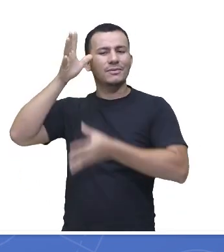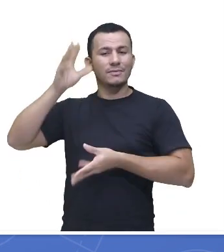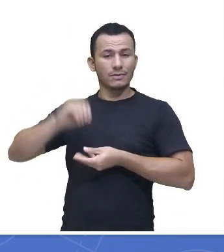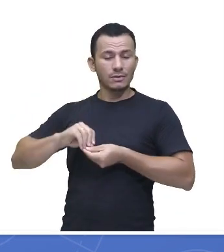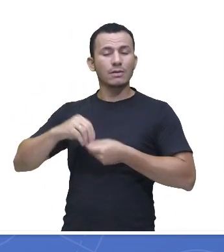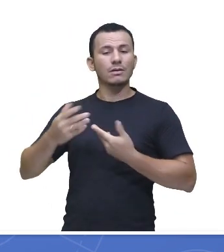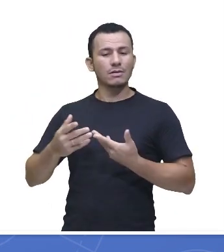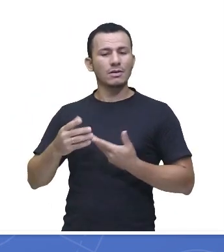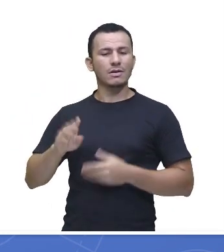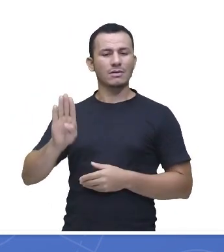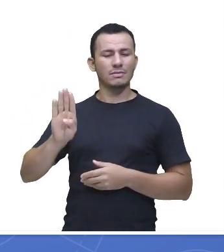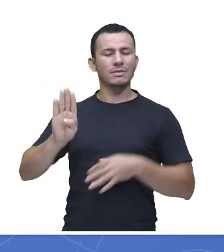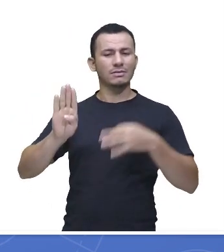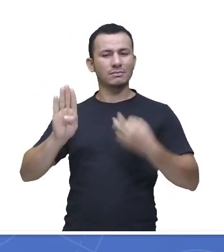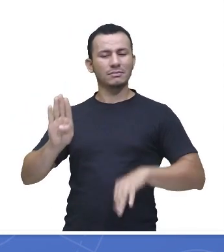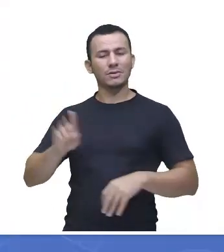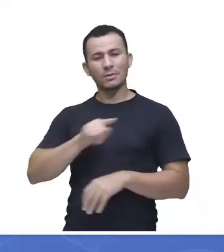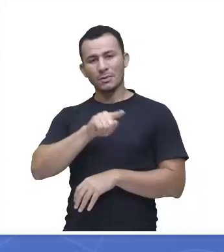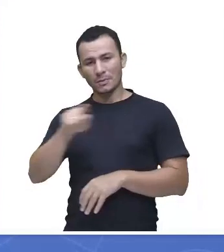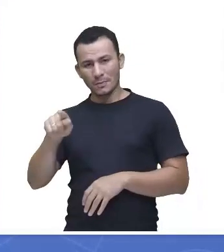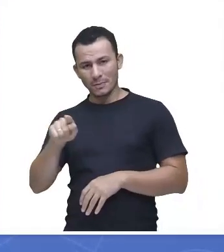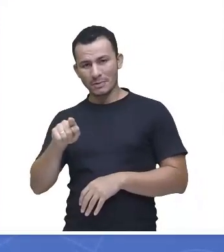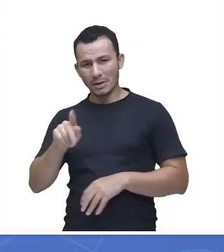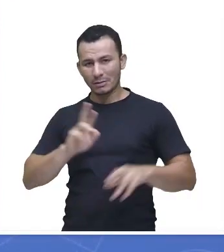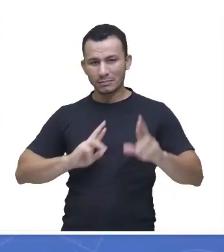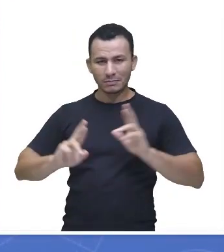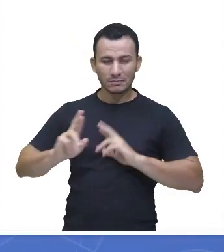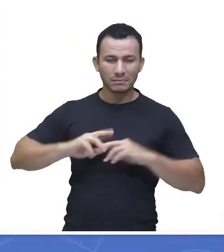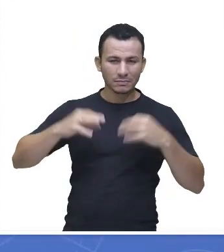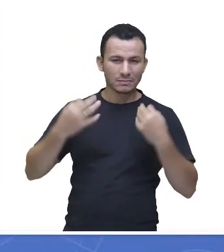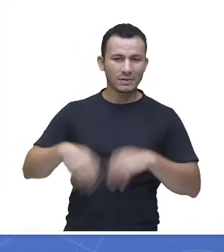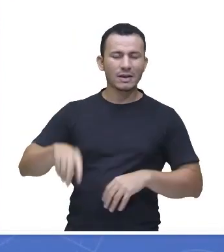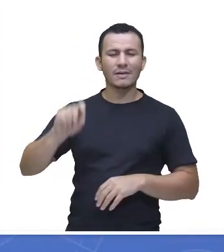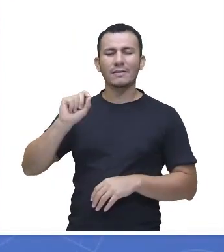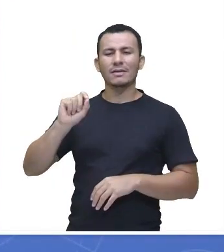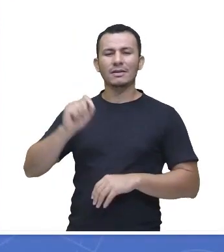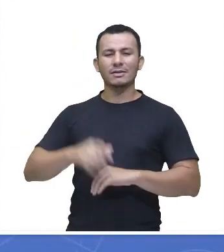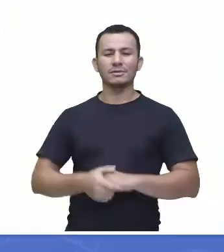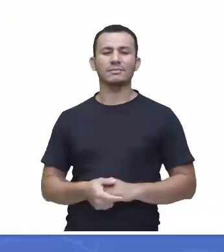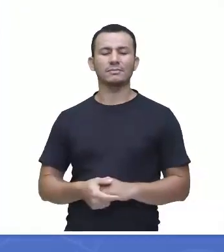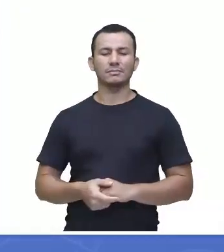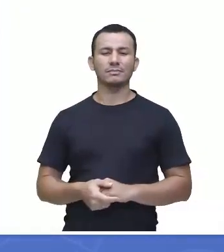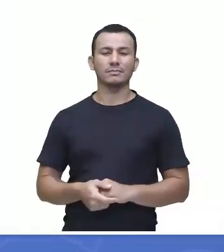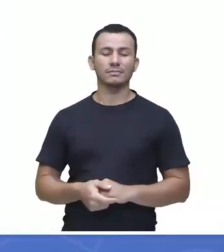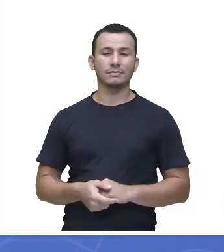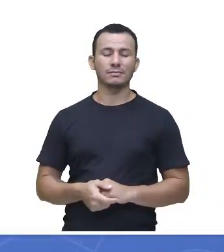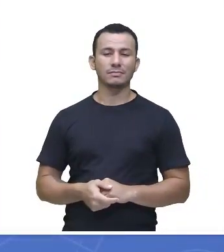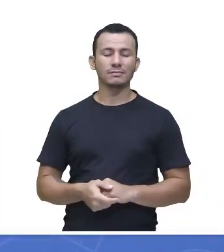agora eu quero registrar quem acertou essas questões. Vamos lá.